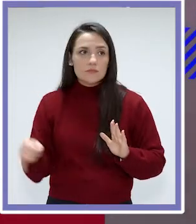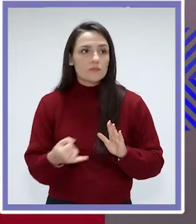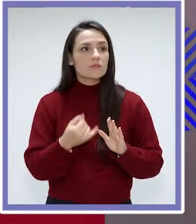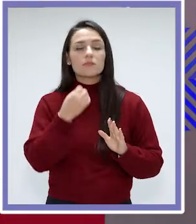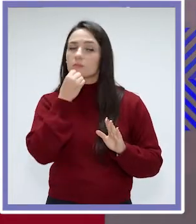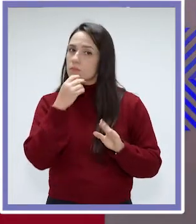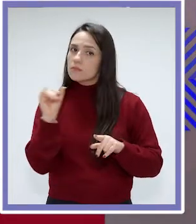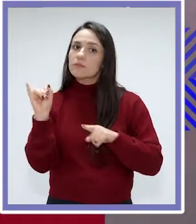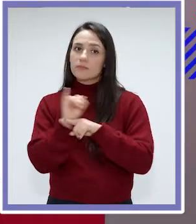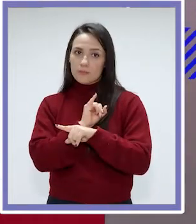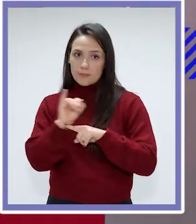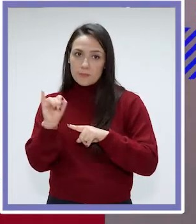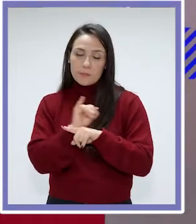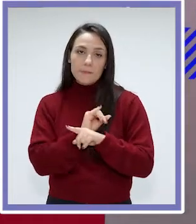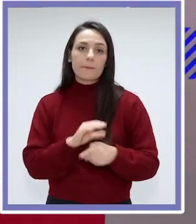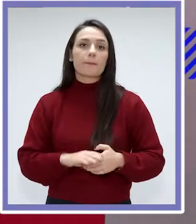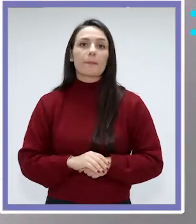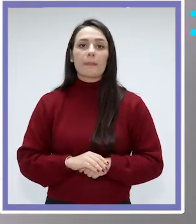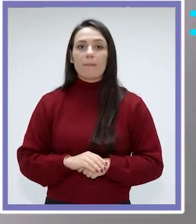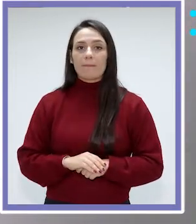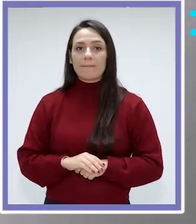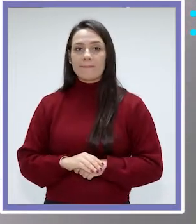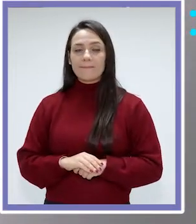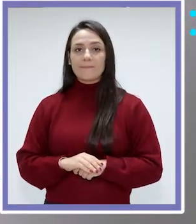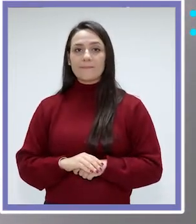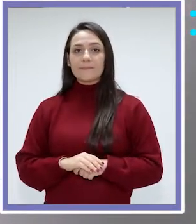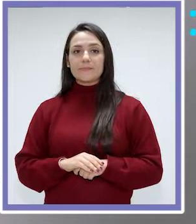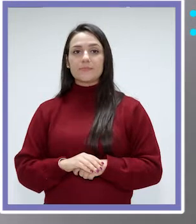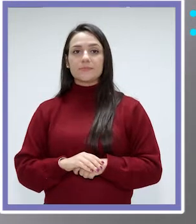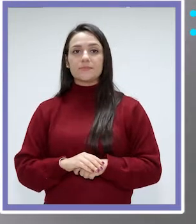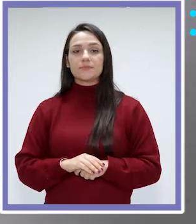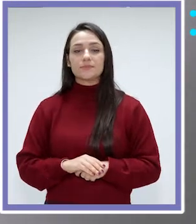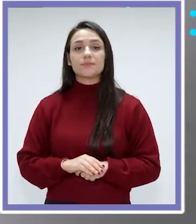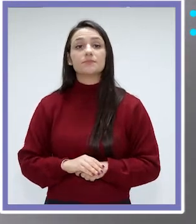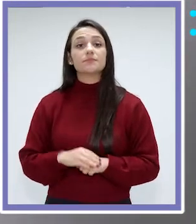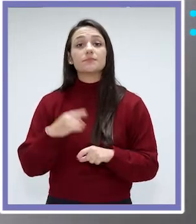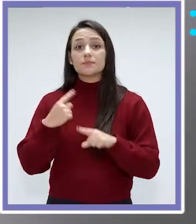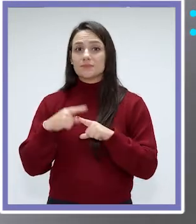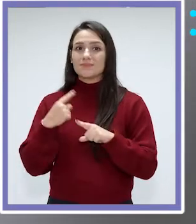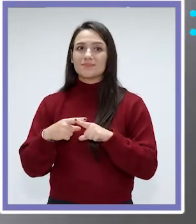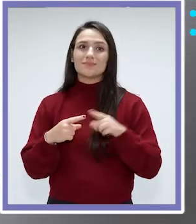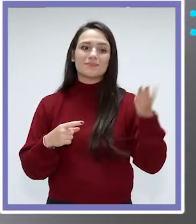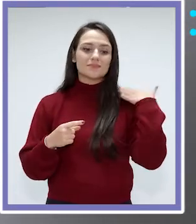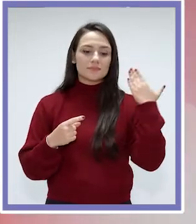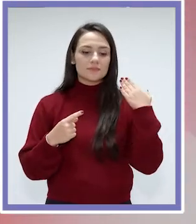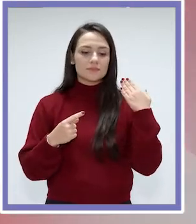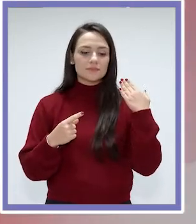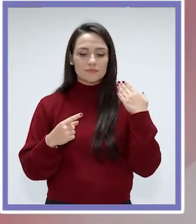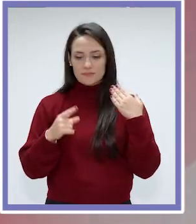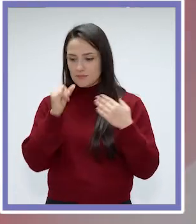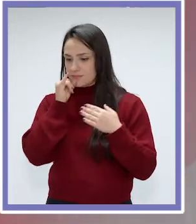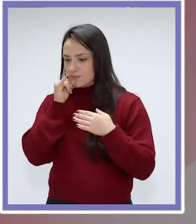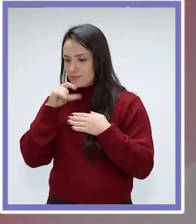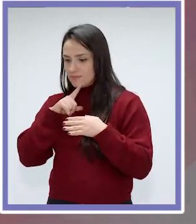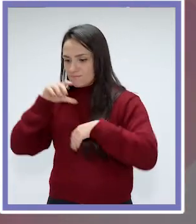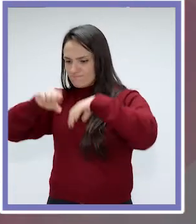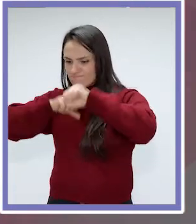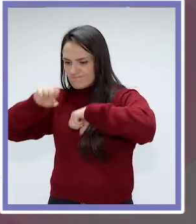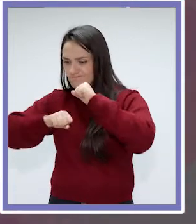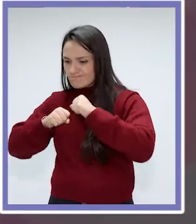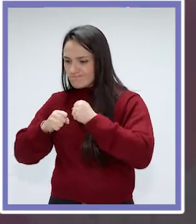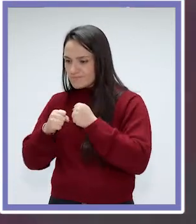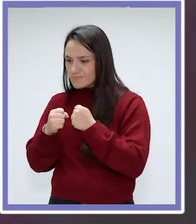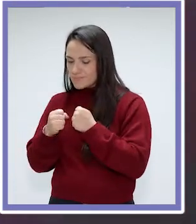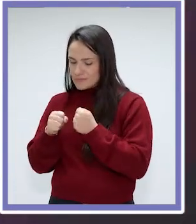nosso estado de Mato Grosso do Sul, que tinha dificuldade assim de escoar a sua produção do